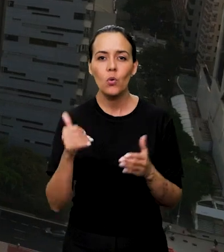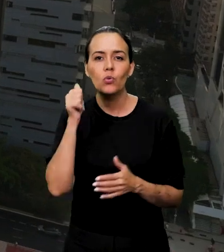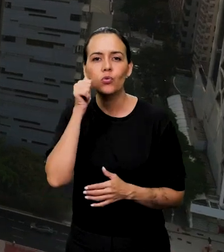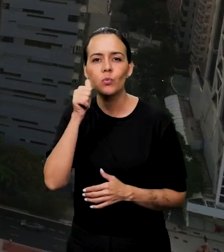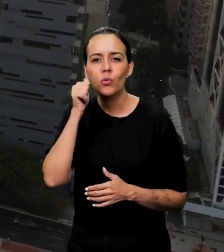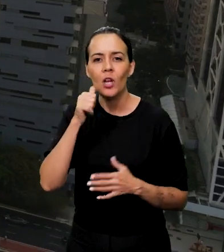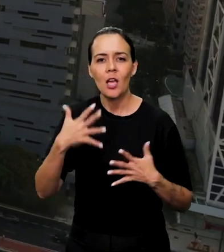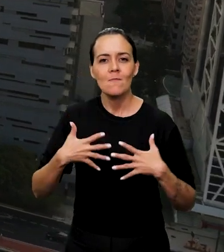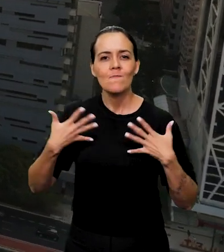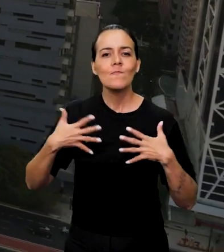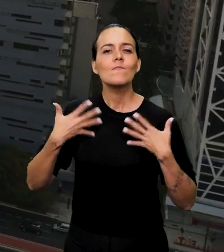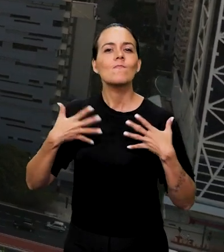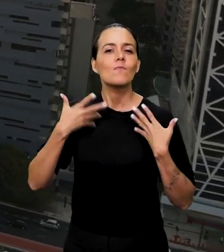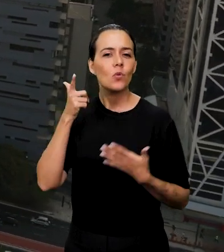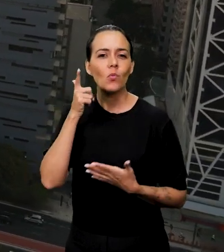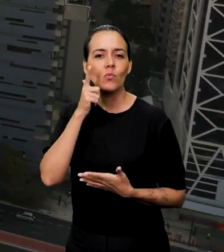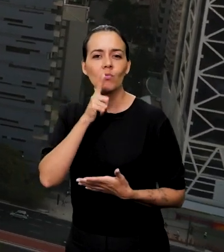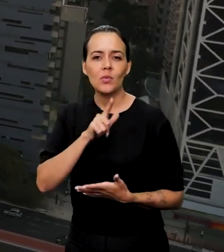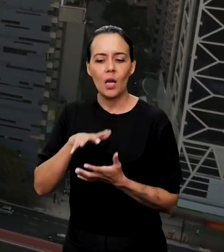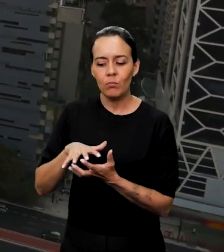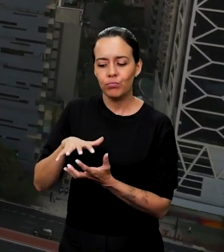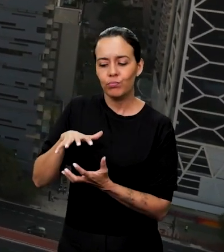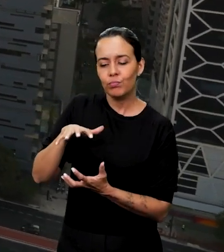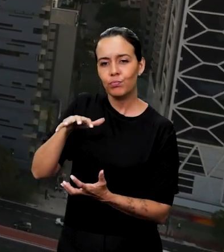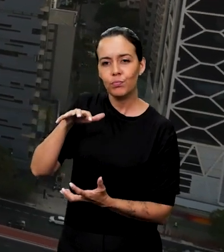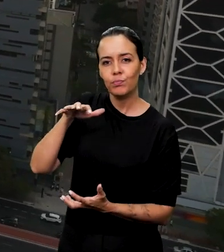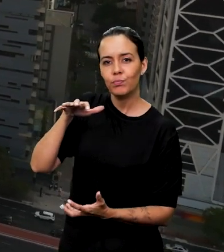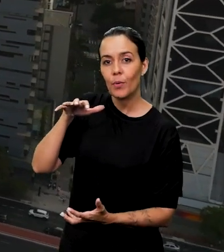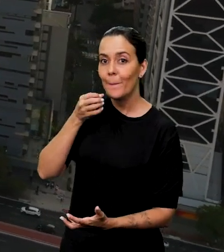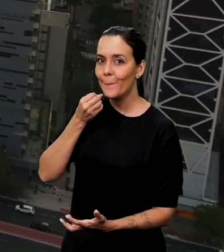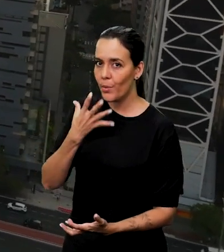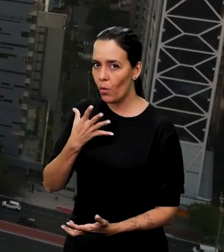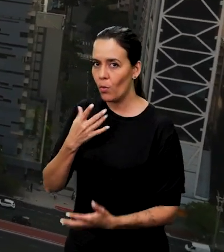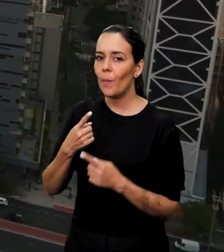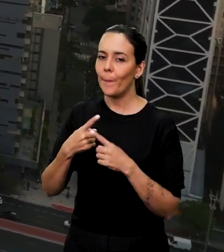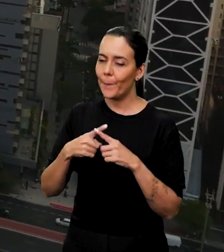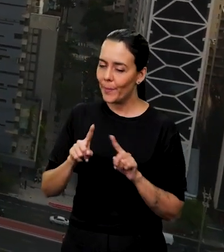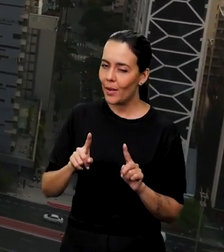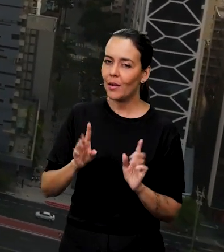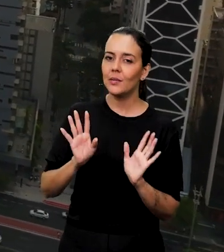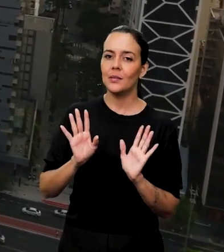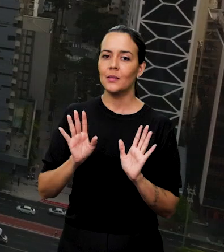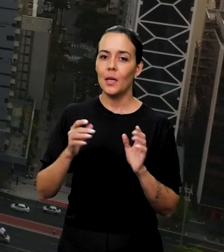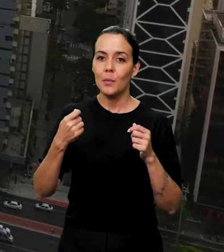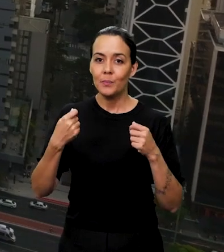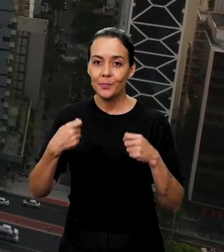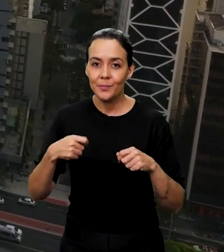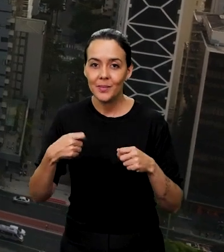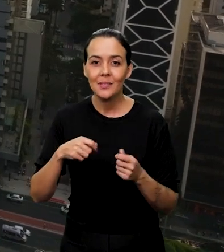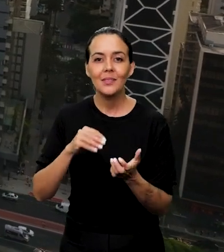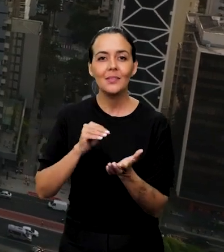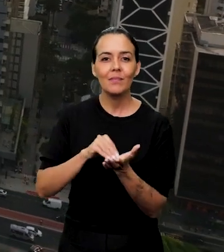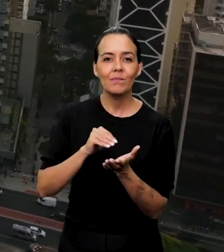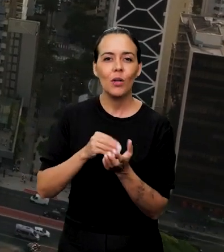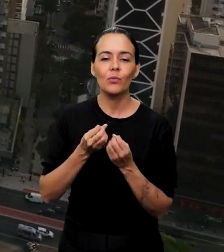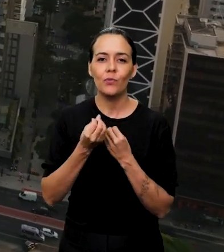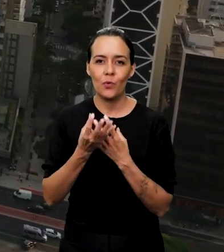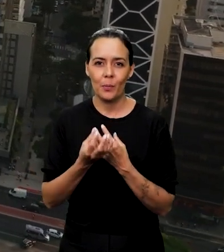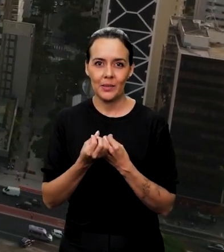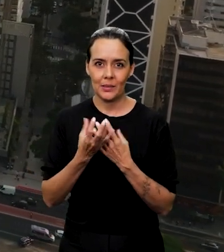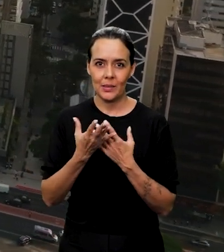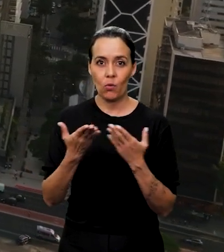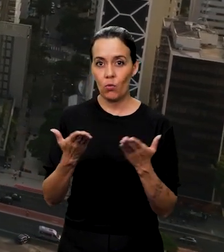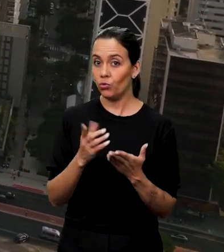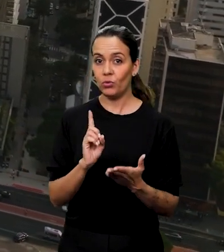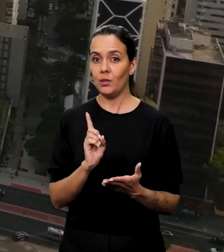melhor envelhecer do que era há tempos atrás, mas é muito melhor para os jovens velhos. A velhice avançada